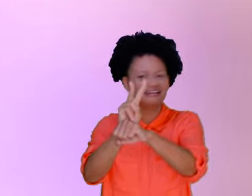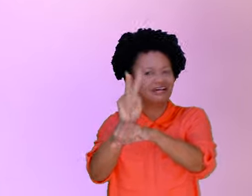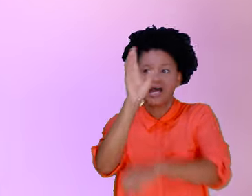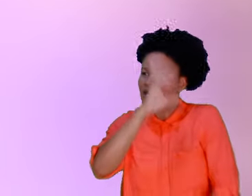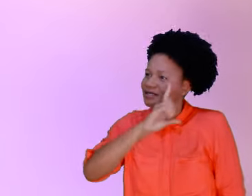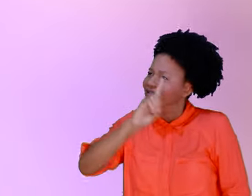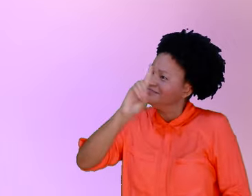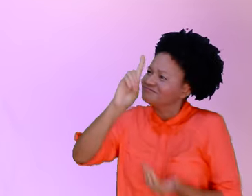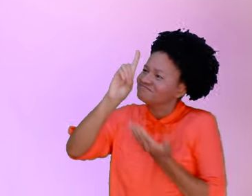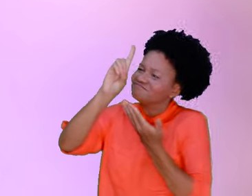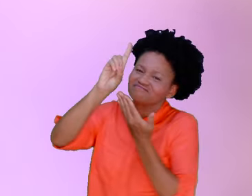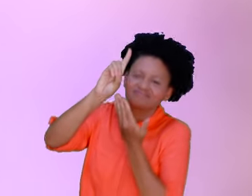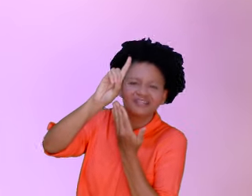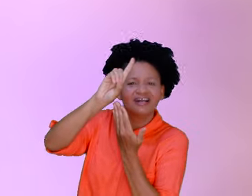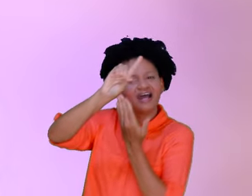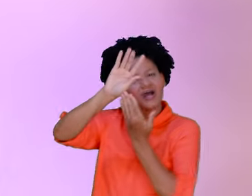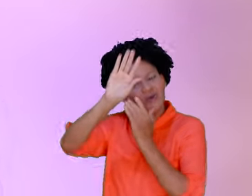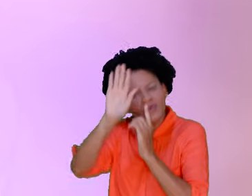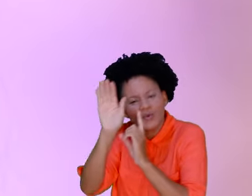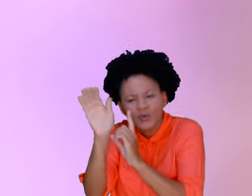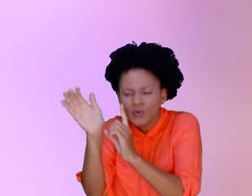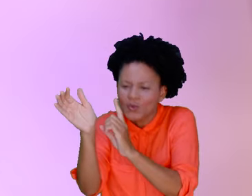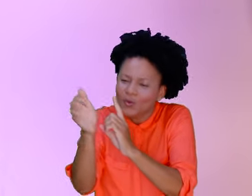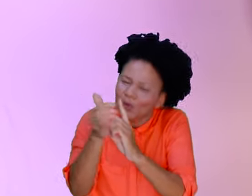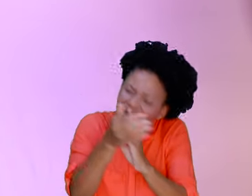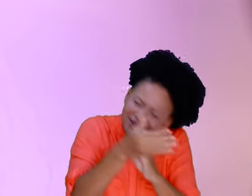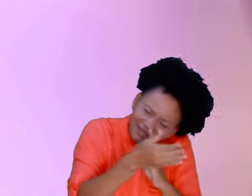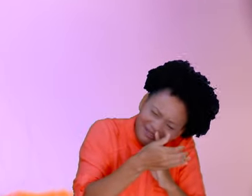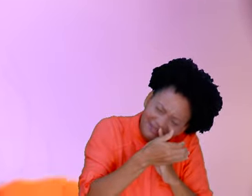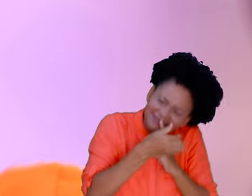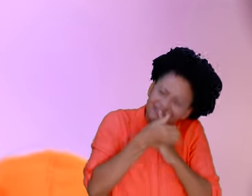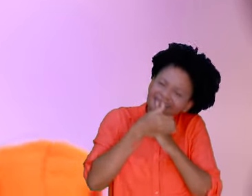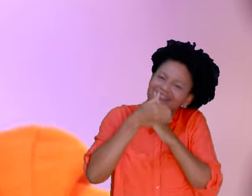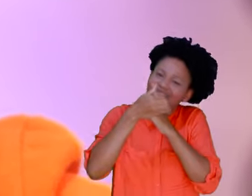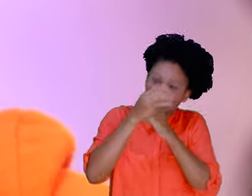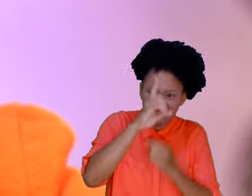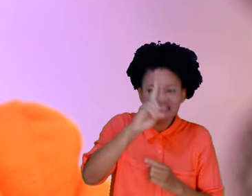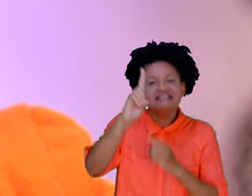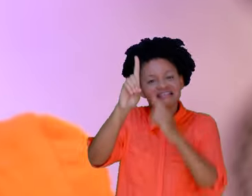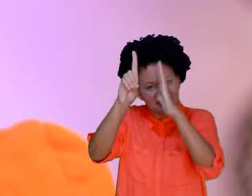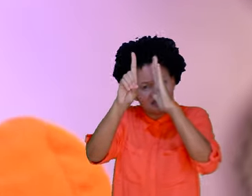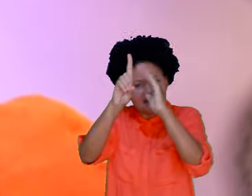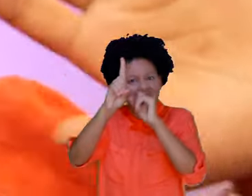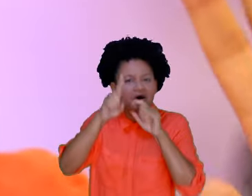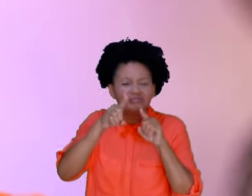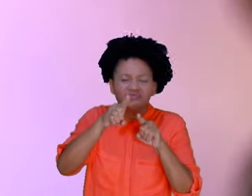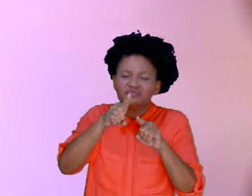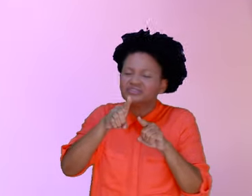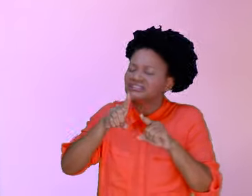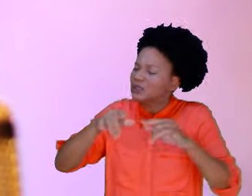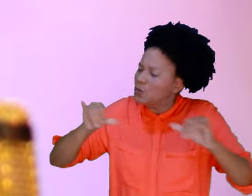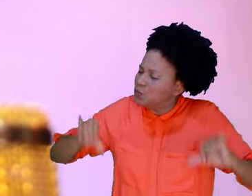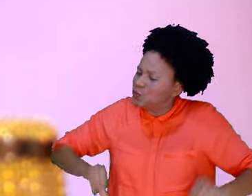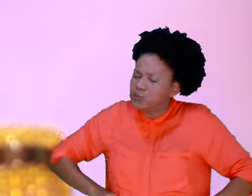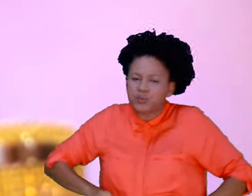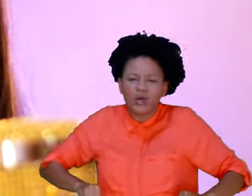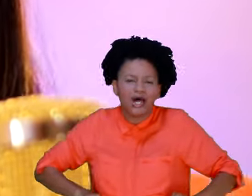fui eu te guardando. Eu sei que sofreu,